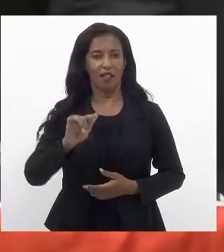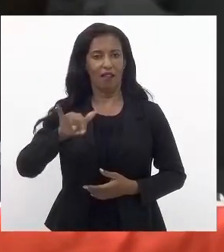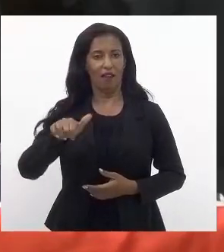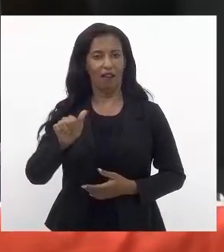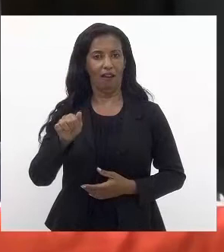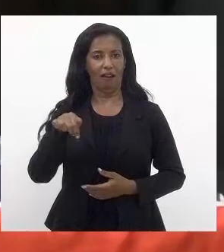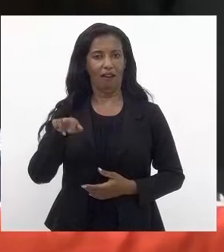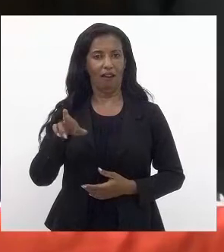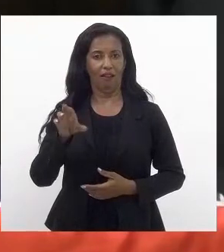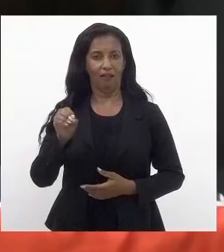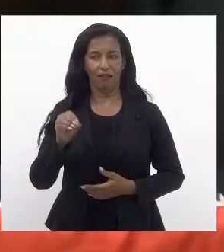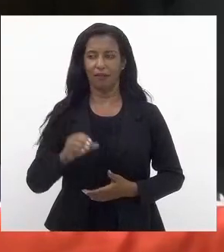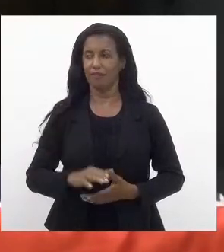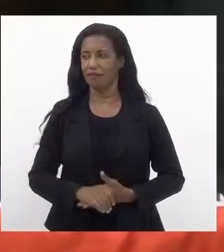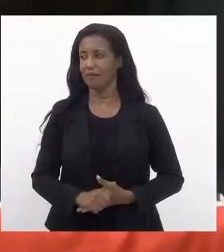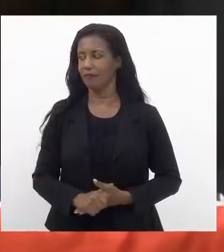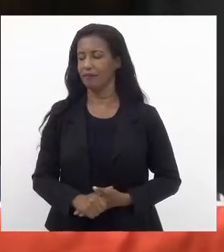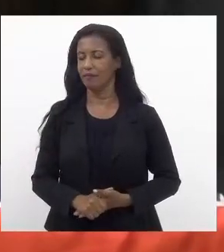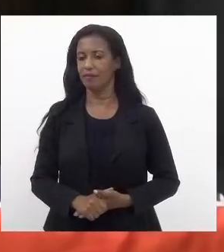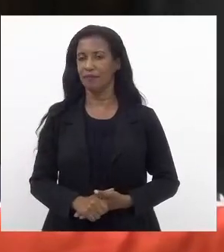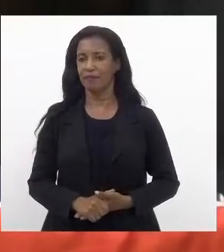Bittar.